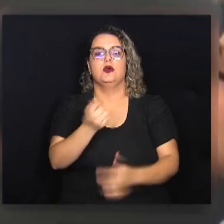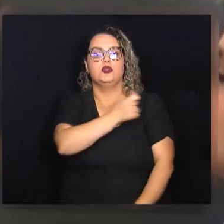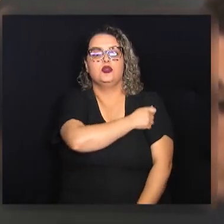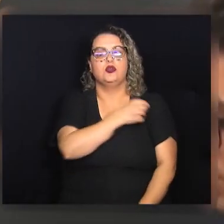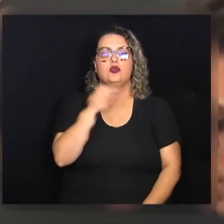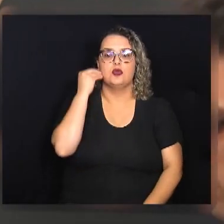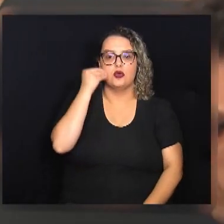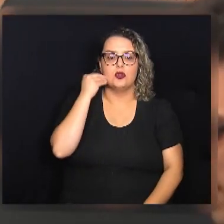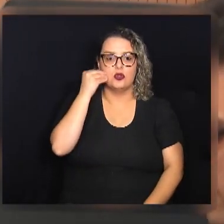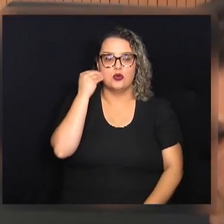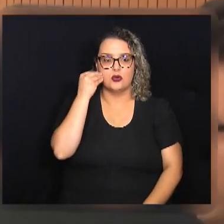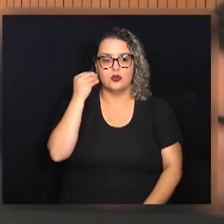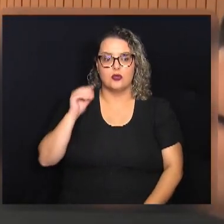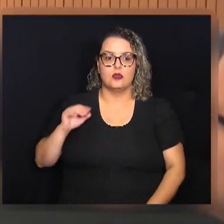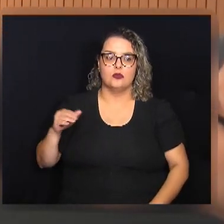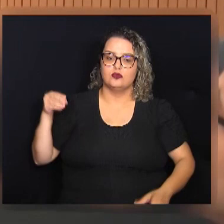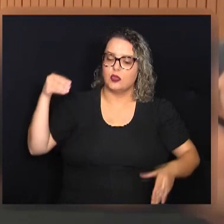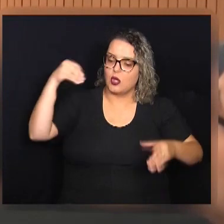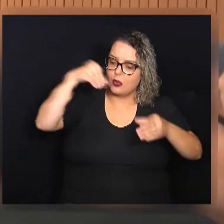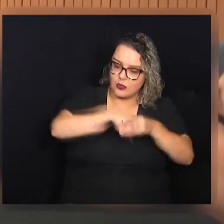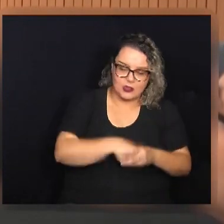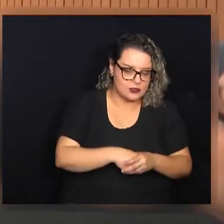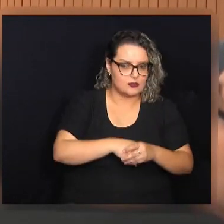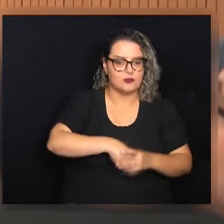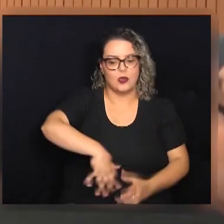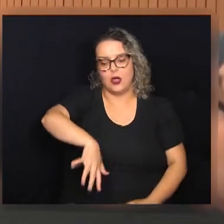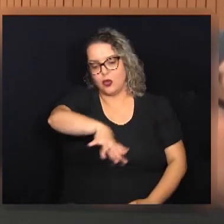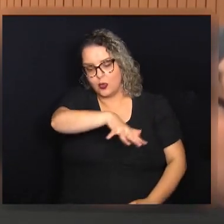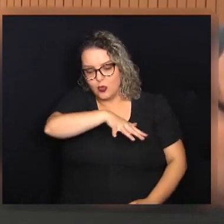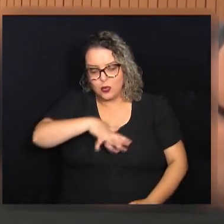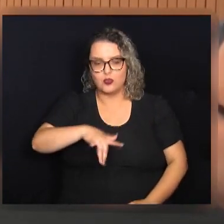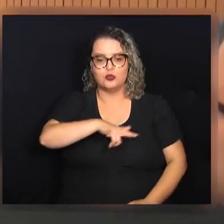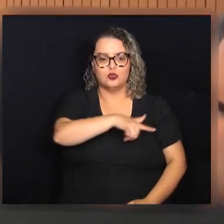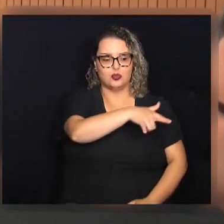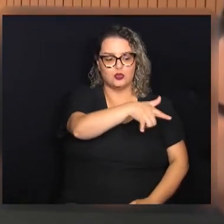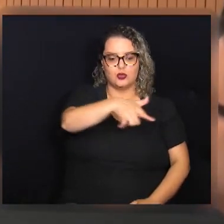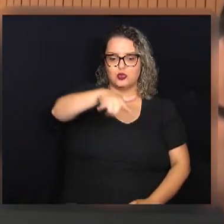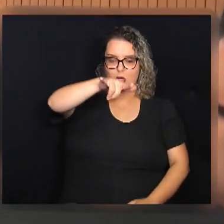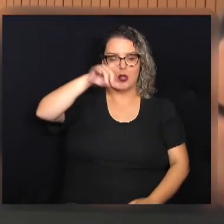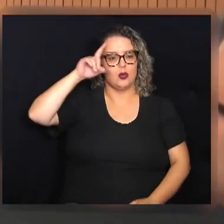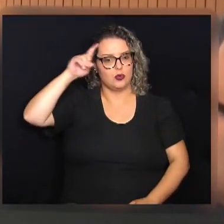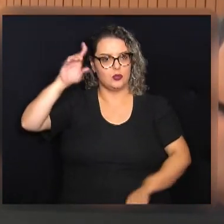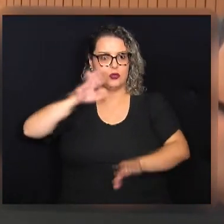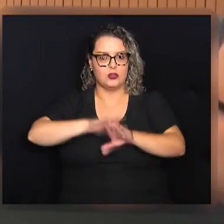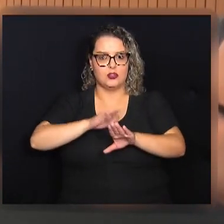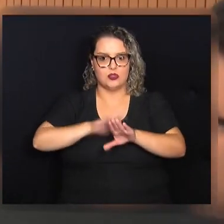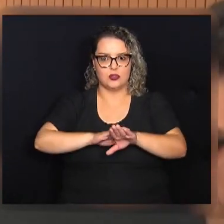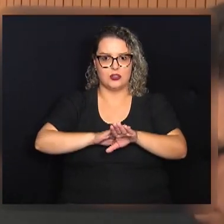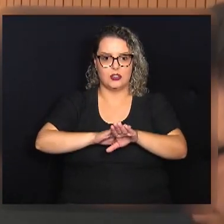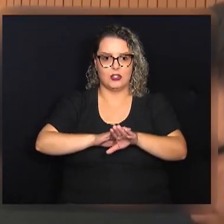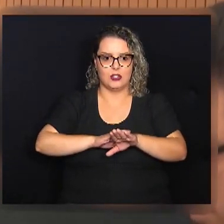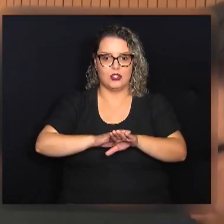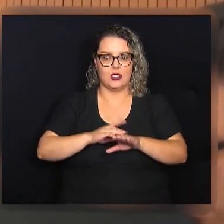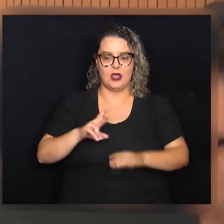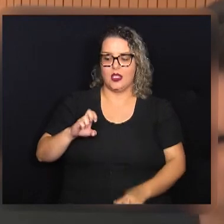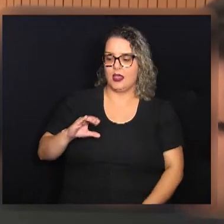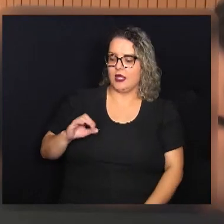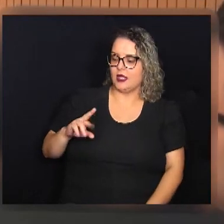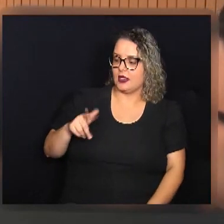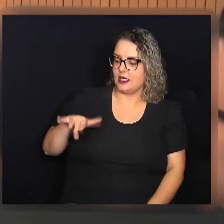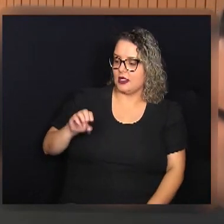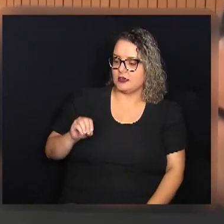como a profissão do futuro. O vereador Edivaldo Cabello presidiu na manhã de